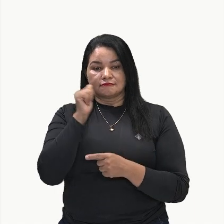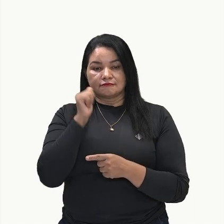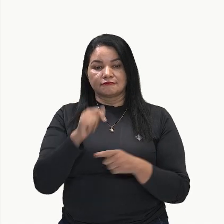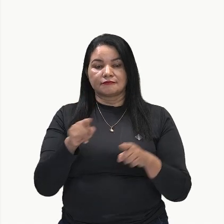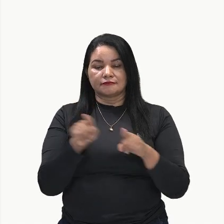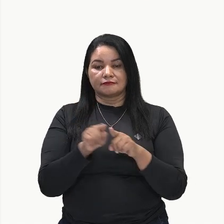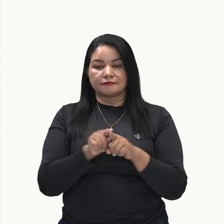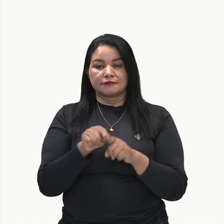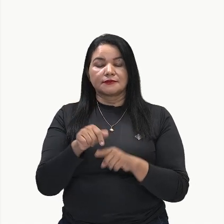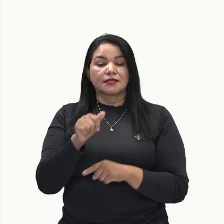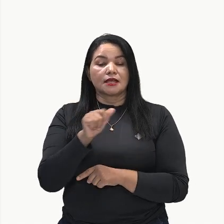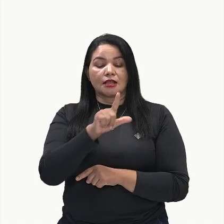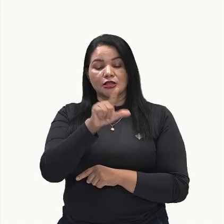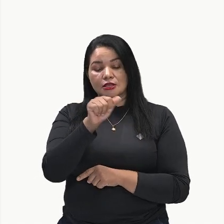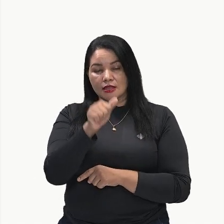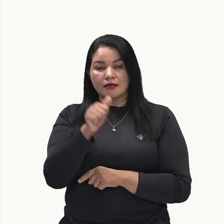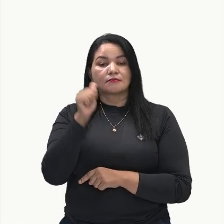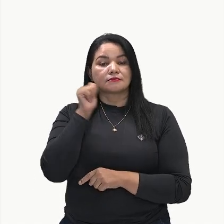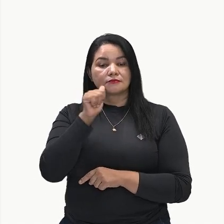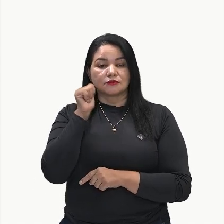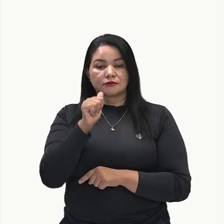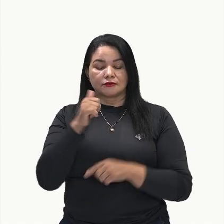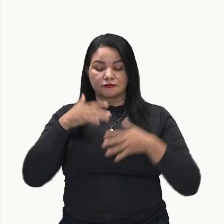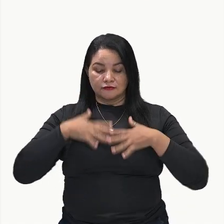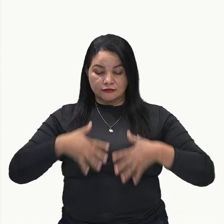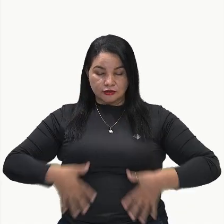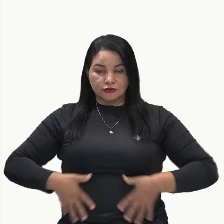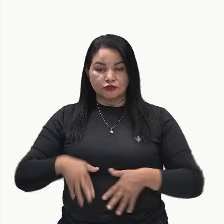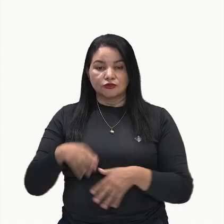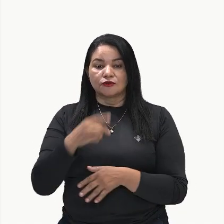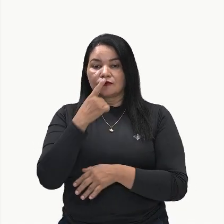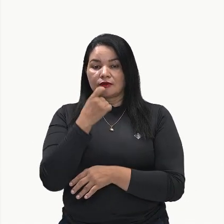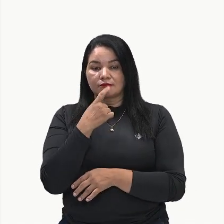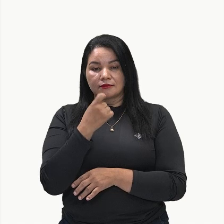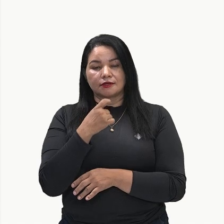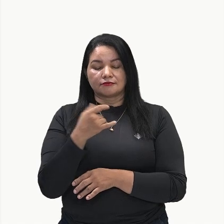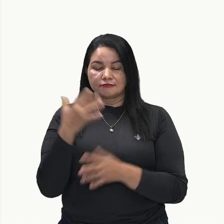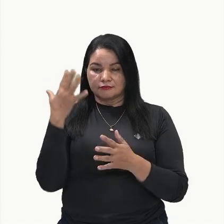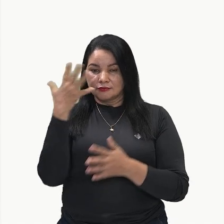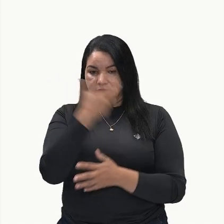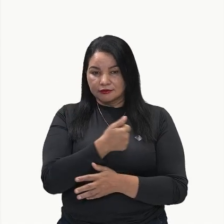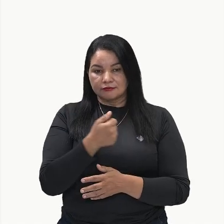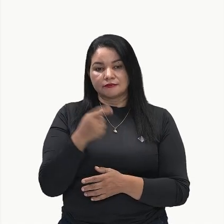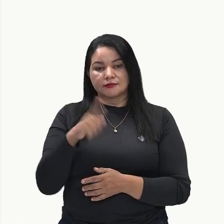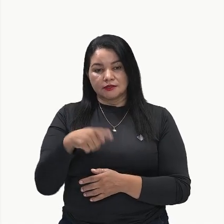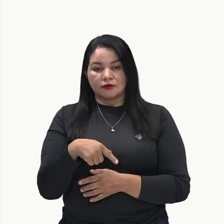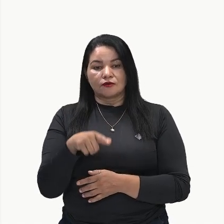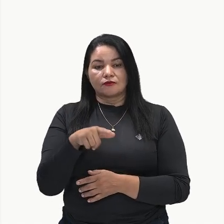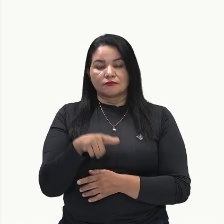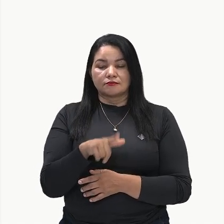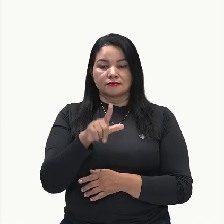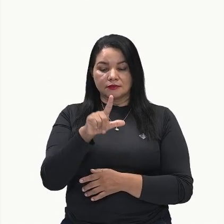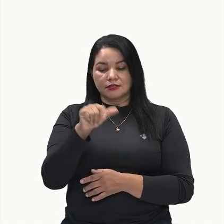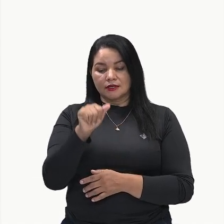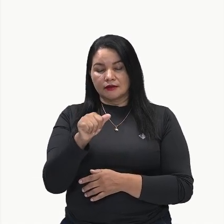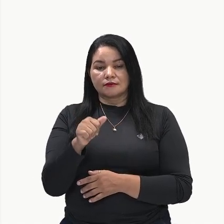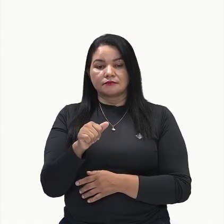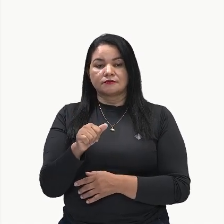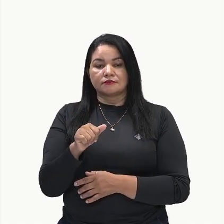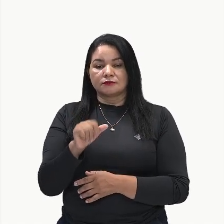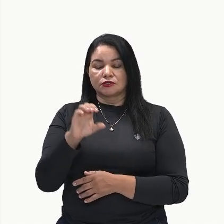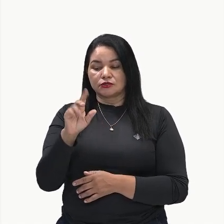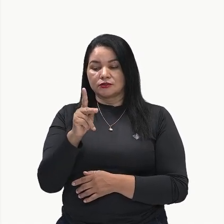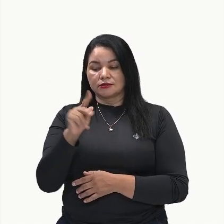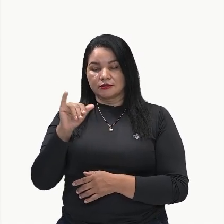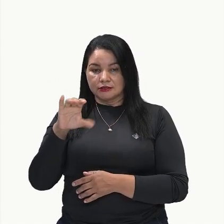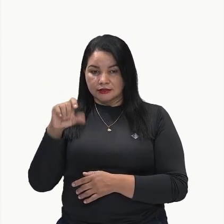vestido rojo, muito elegante. Então, la chica também é feminino. E aí, saindo dos